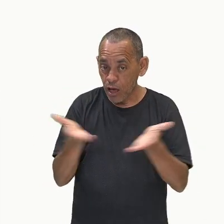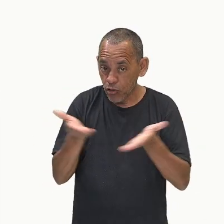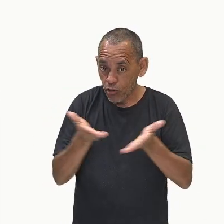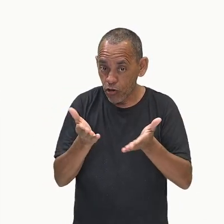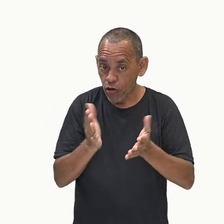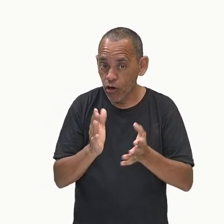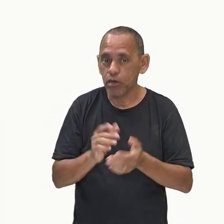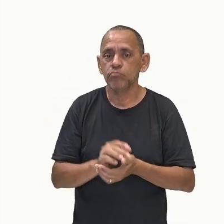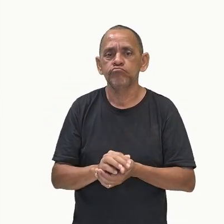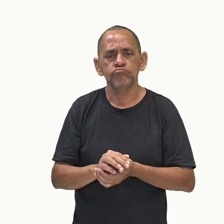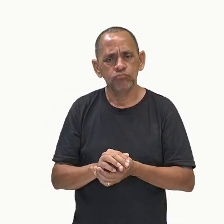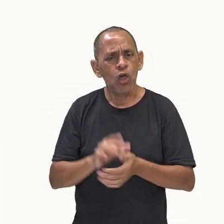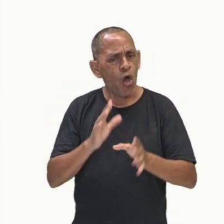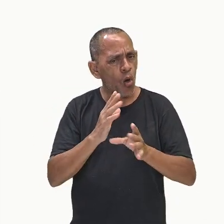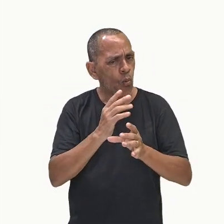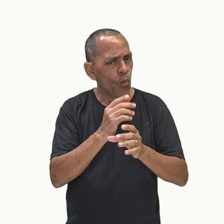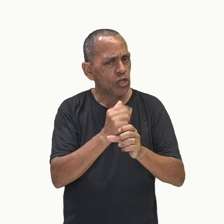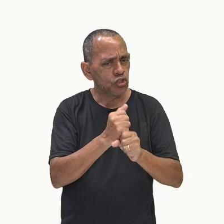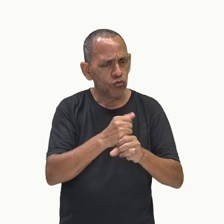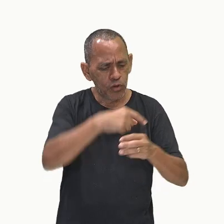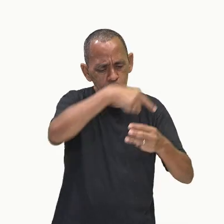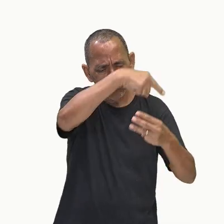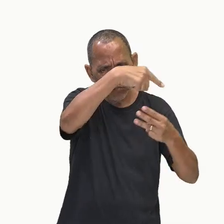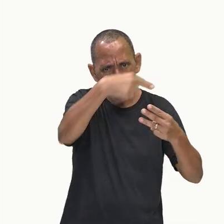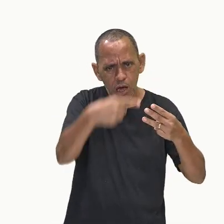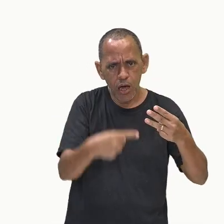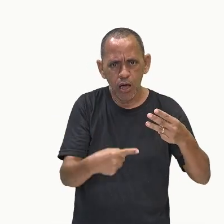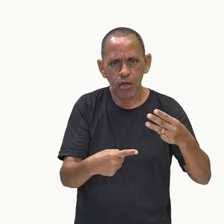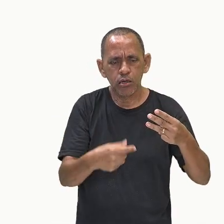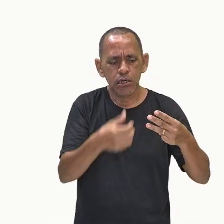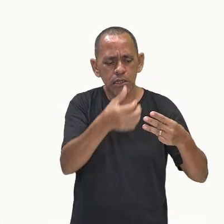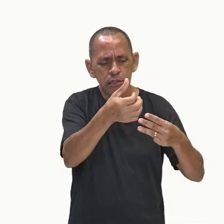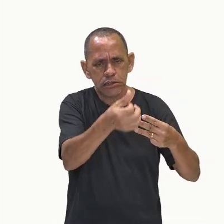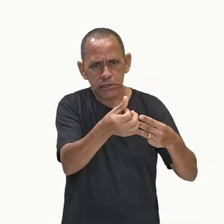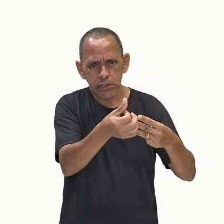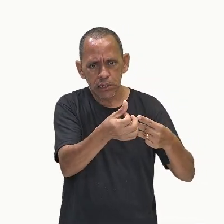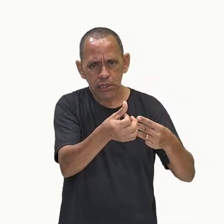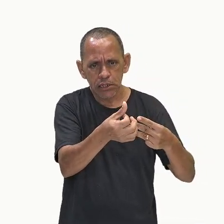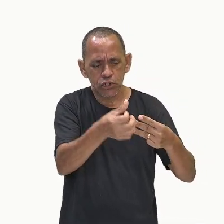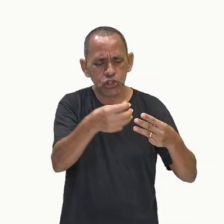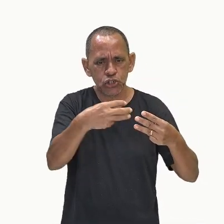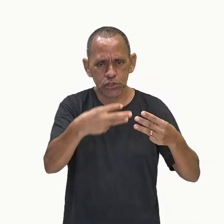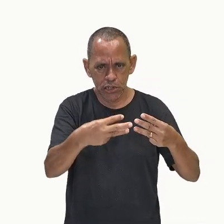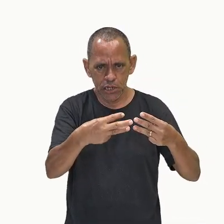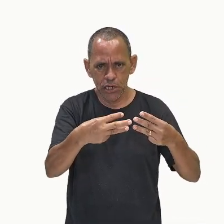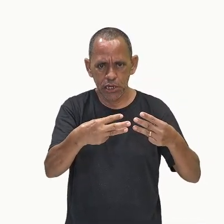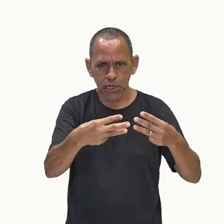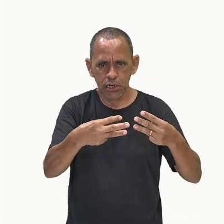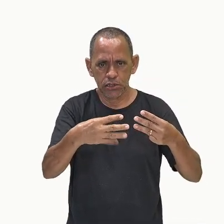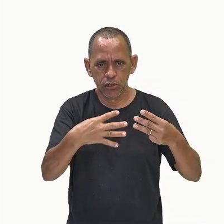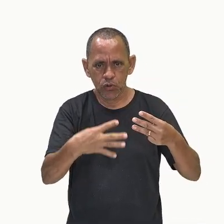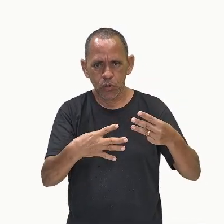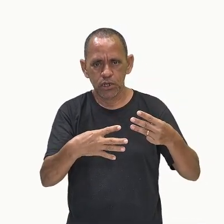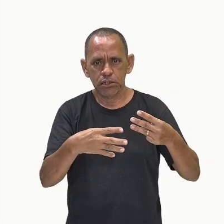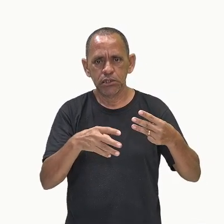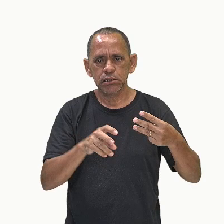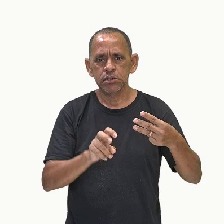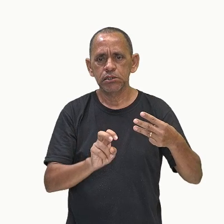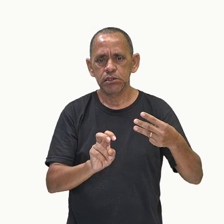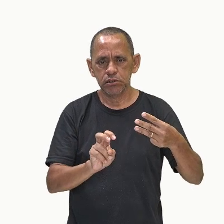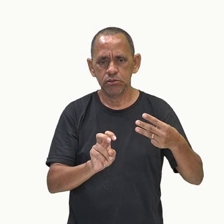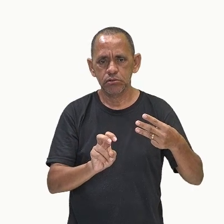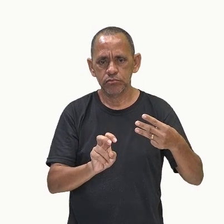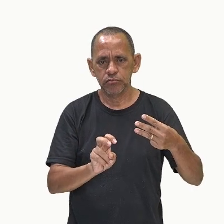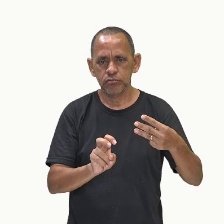Nós temos aqui as três medidas, né? Uma é 6, a outra é 3 e a maior delas, como nós já fizemos aqui